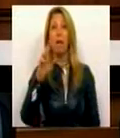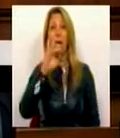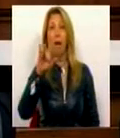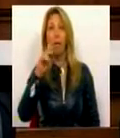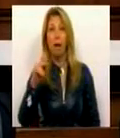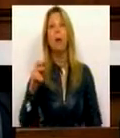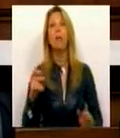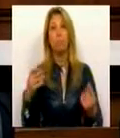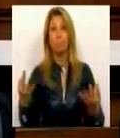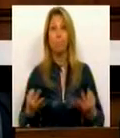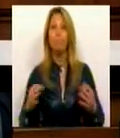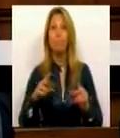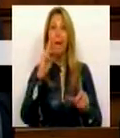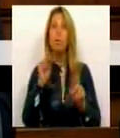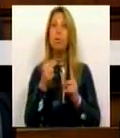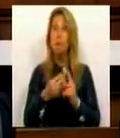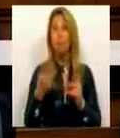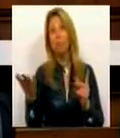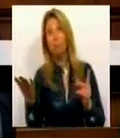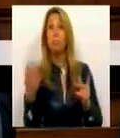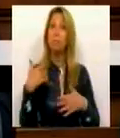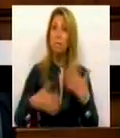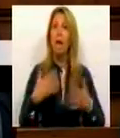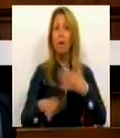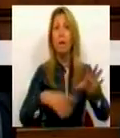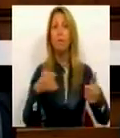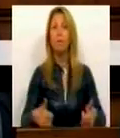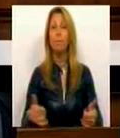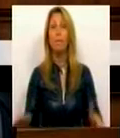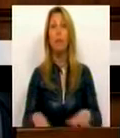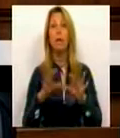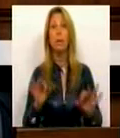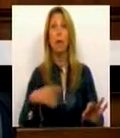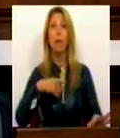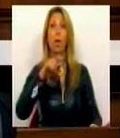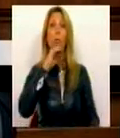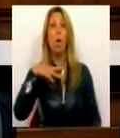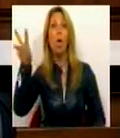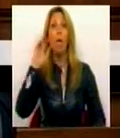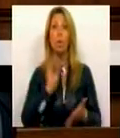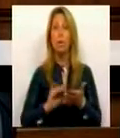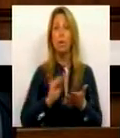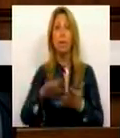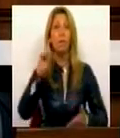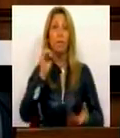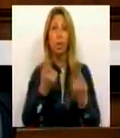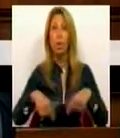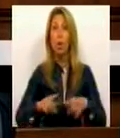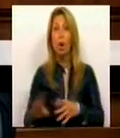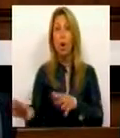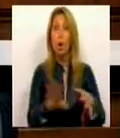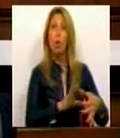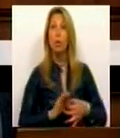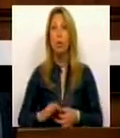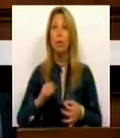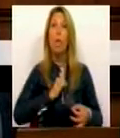andar nessa perspectiva muito bem, como aliás tive ocasião de ouvir do Secretário da Defesa na reunião da coligação